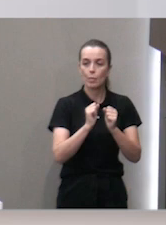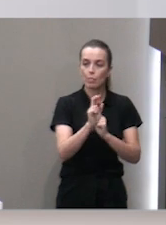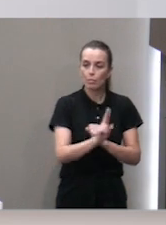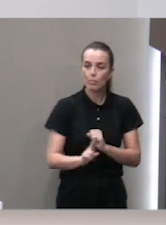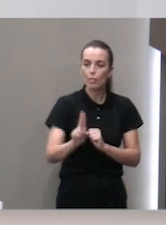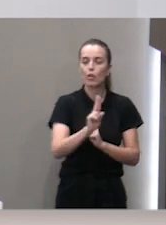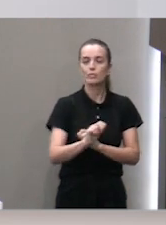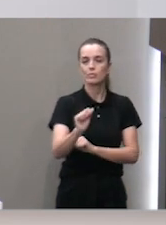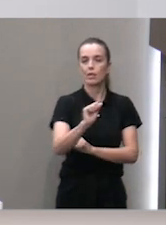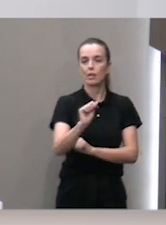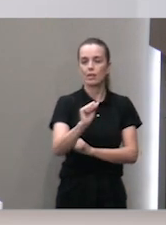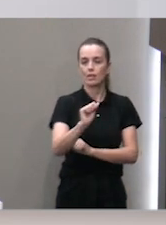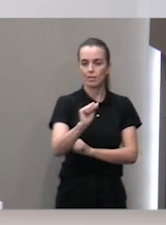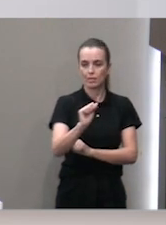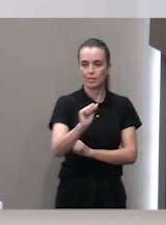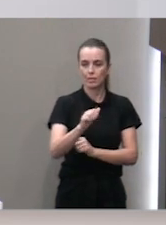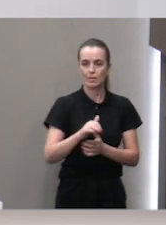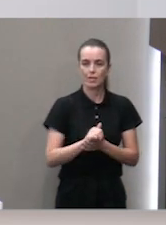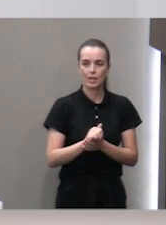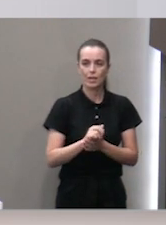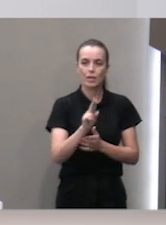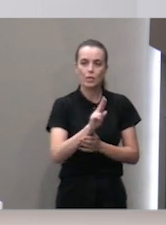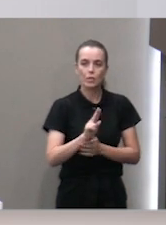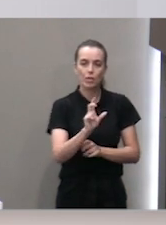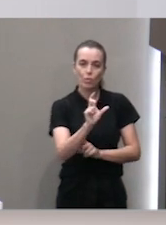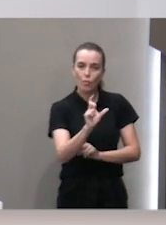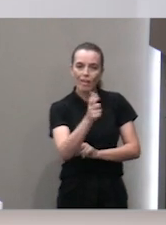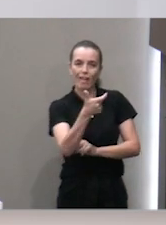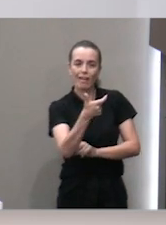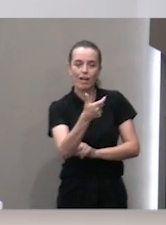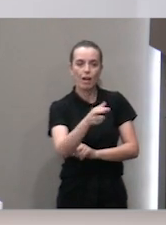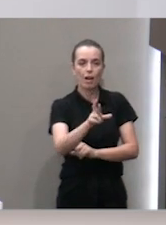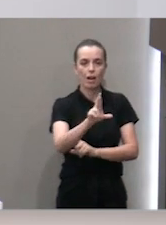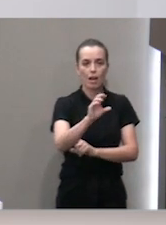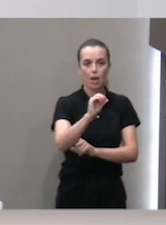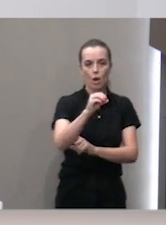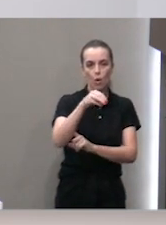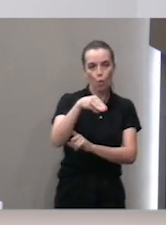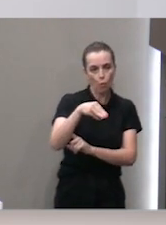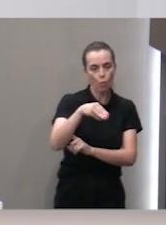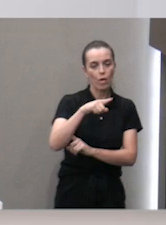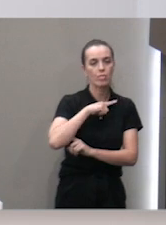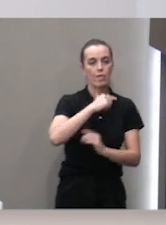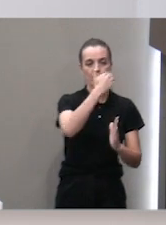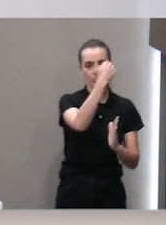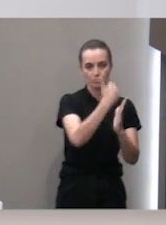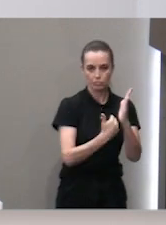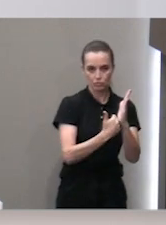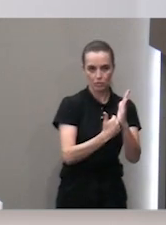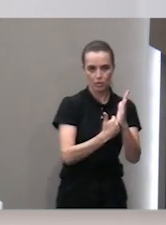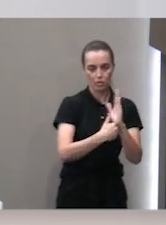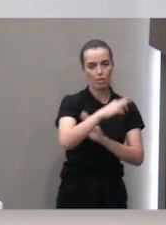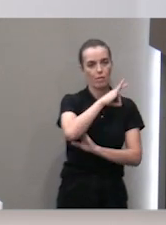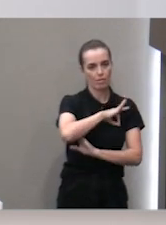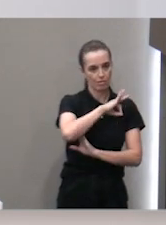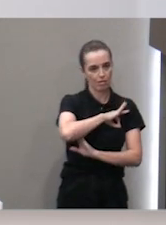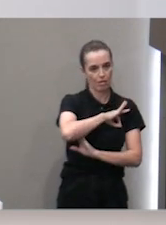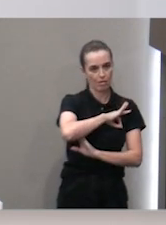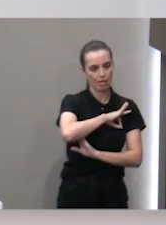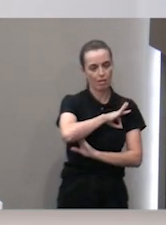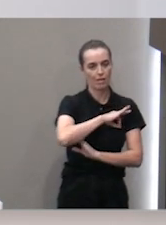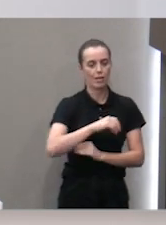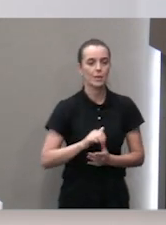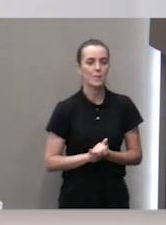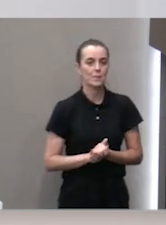pelos associados por meio do cartão Roncard, com respectivo desconto em folha de pagamento. Ela existe